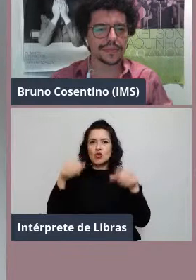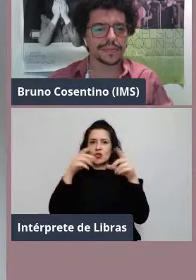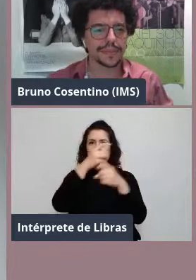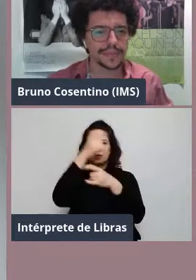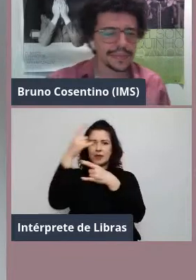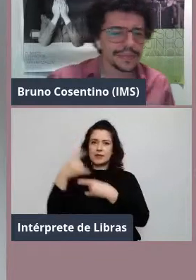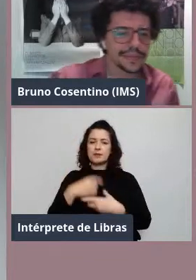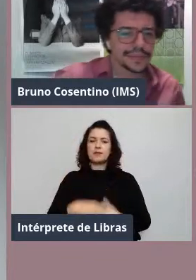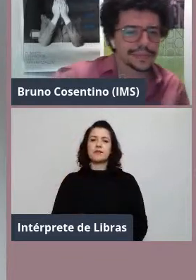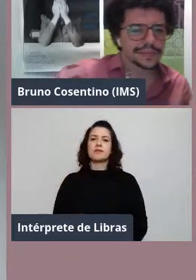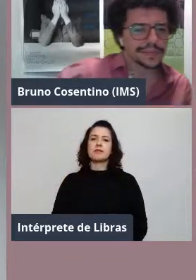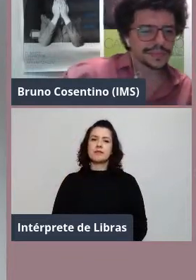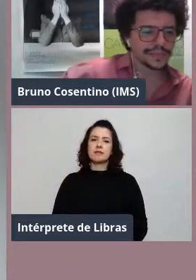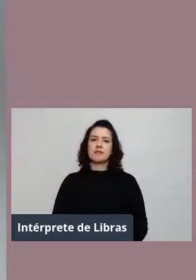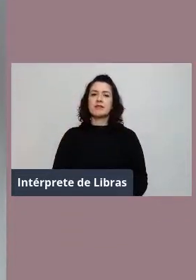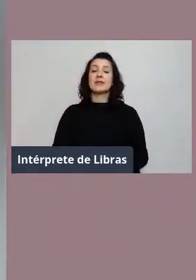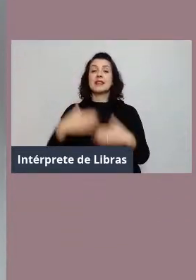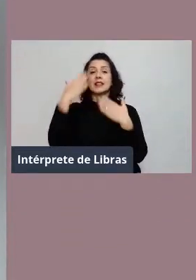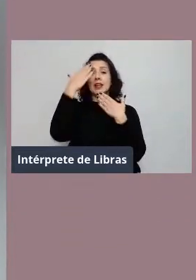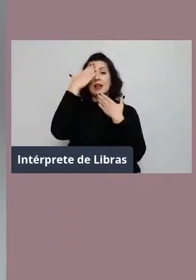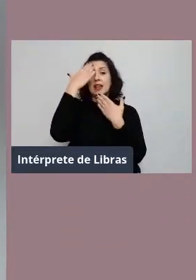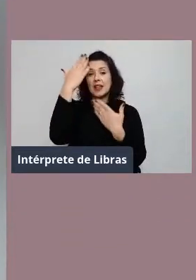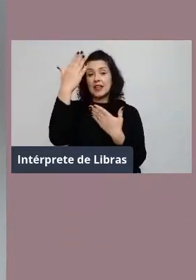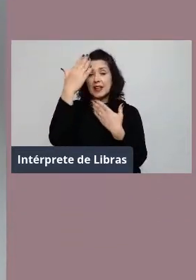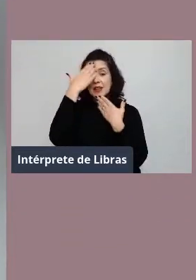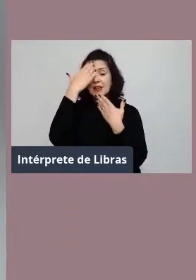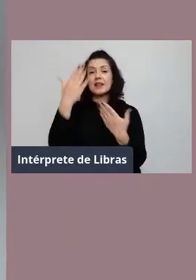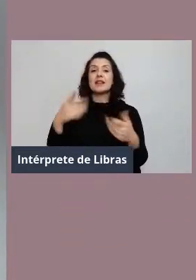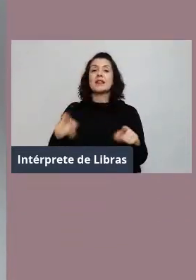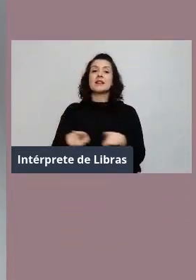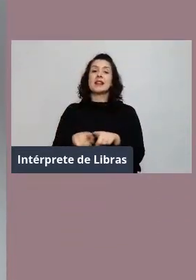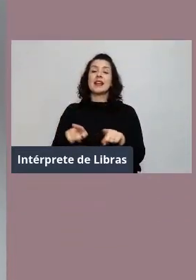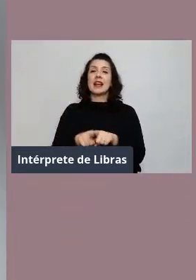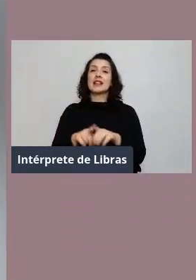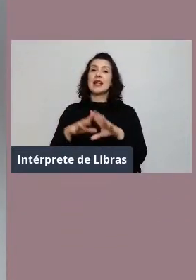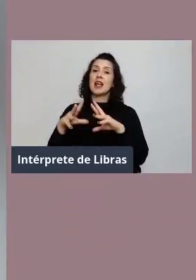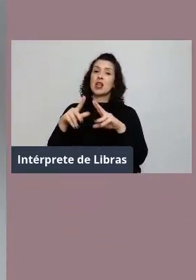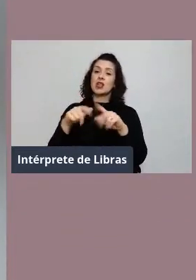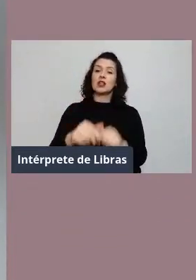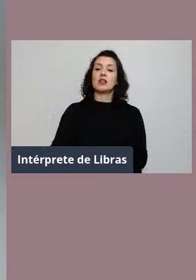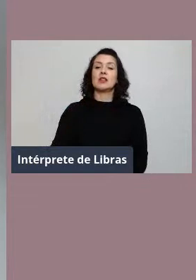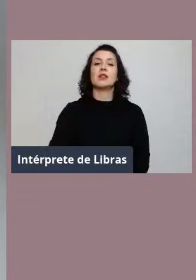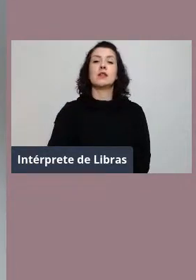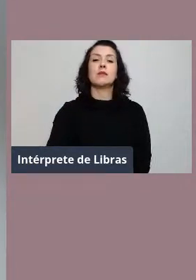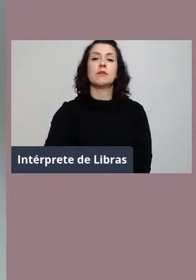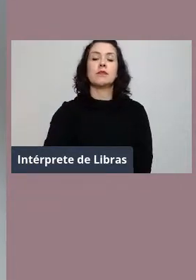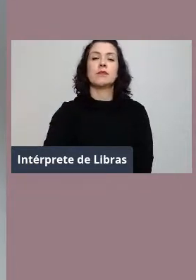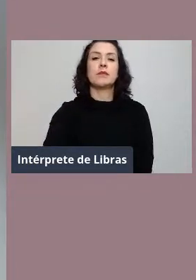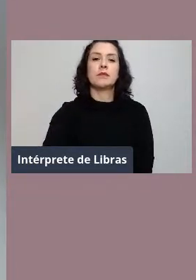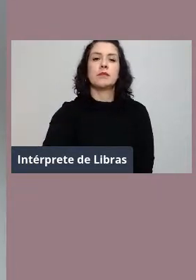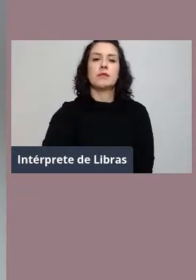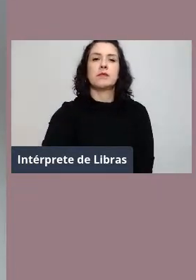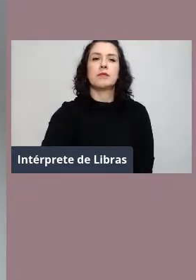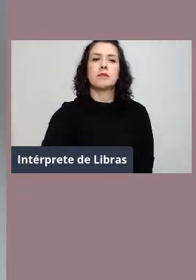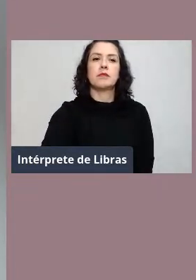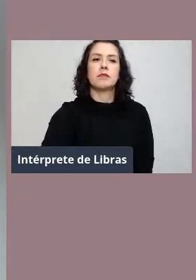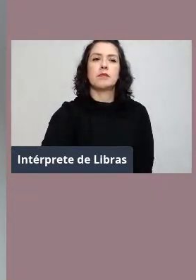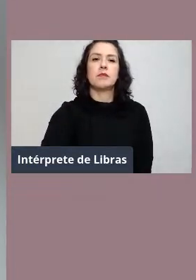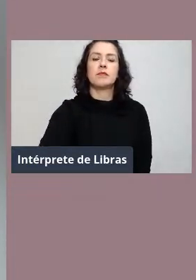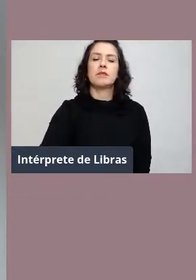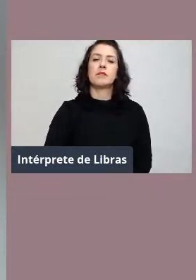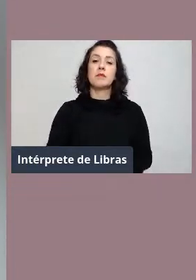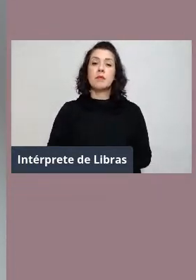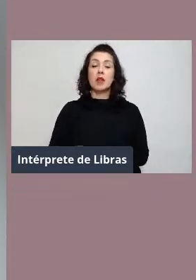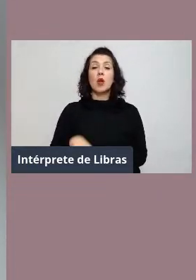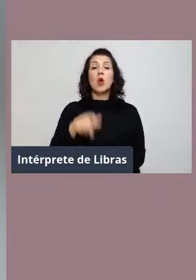Obrigada, Bruno. Boa noite a todas e todos. Eu sou uma mulher